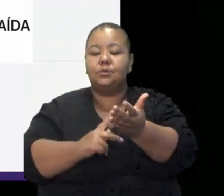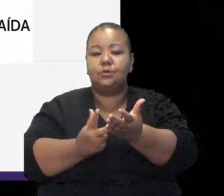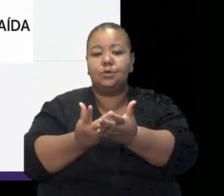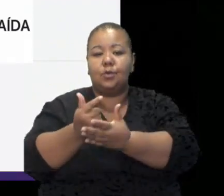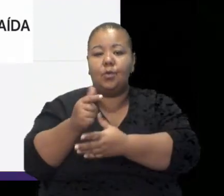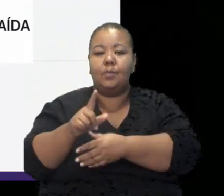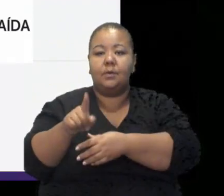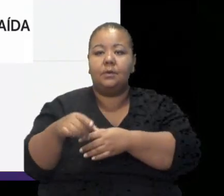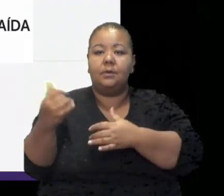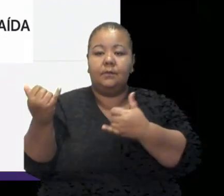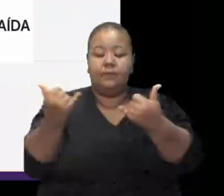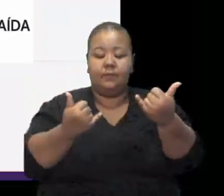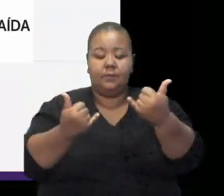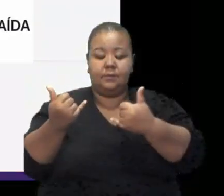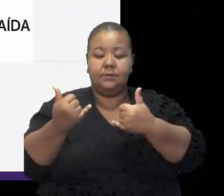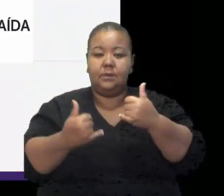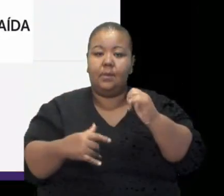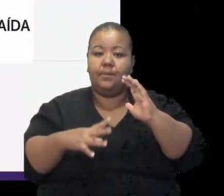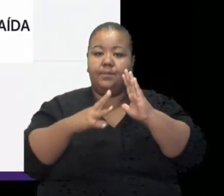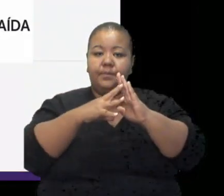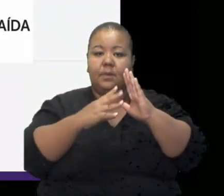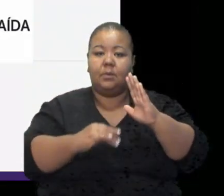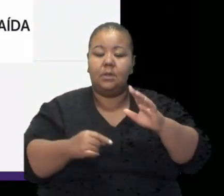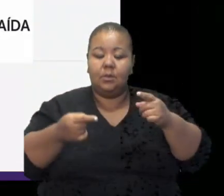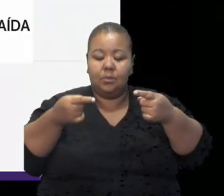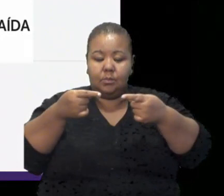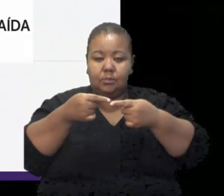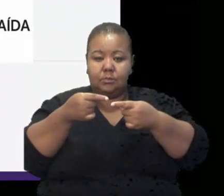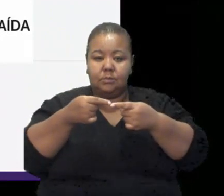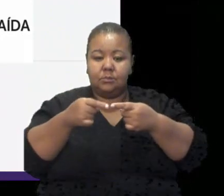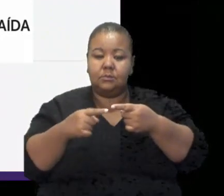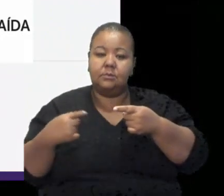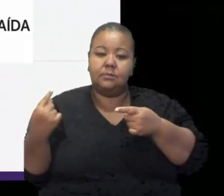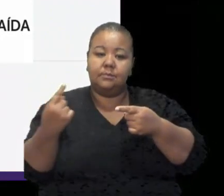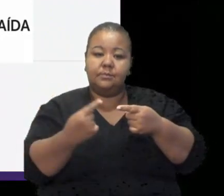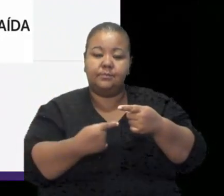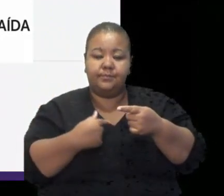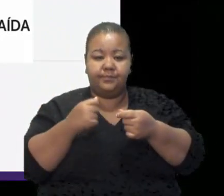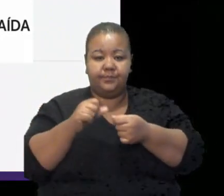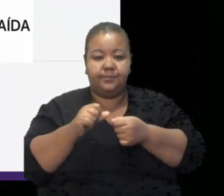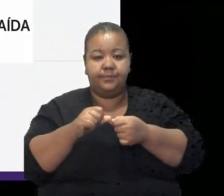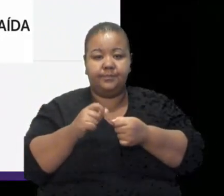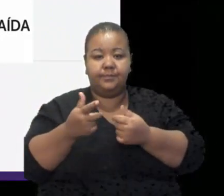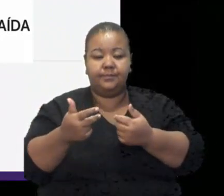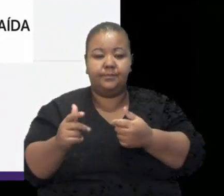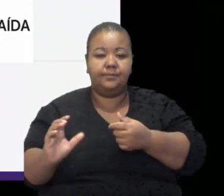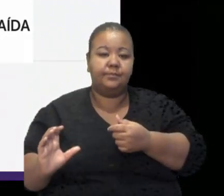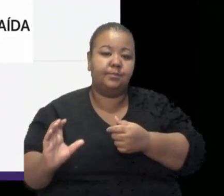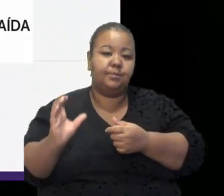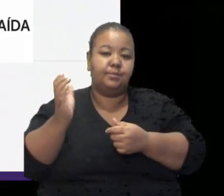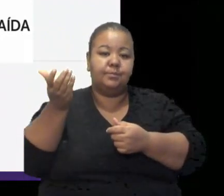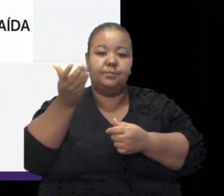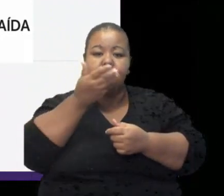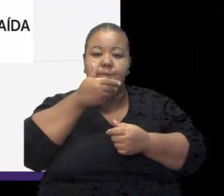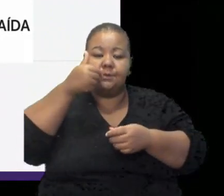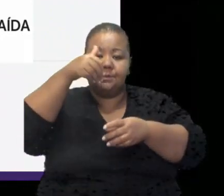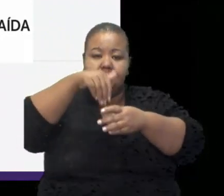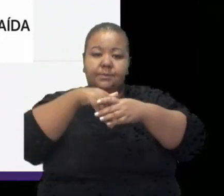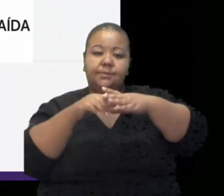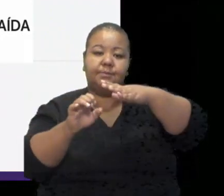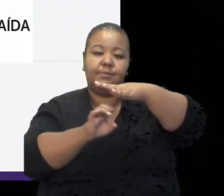e vai me avisar o modelo correto para que a gente faça as coisas acontecer da melhor maneira dentro da